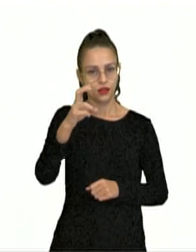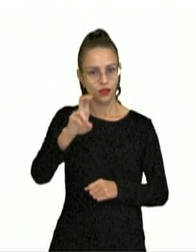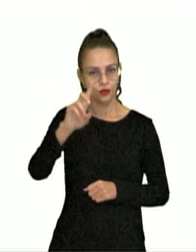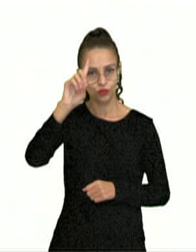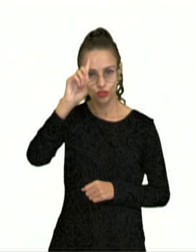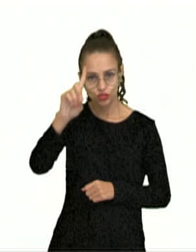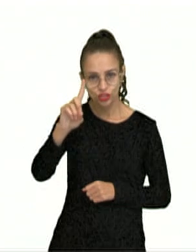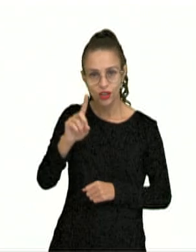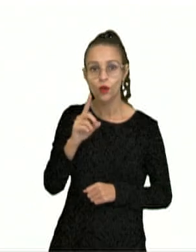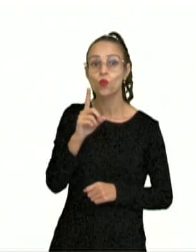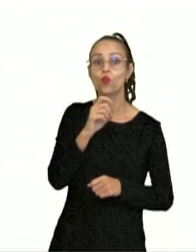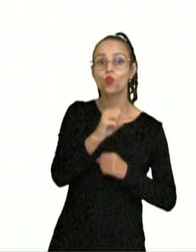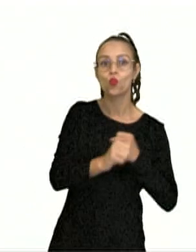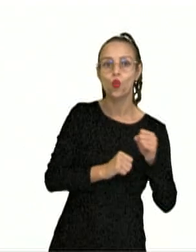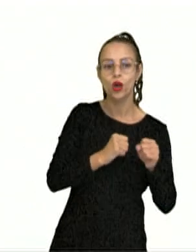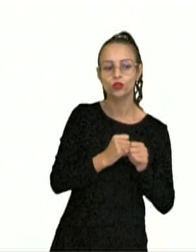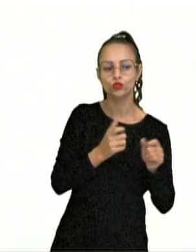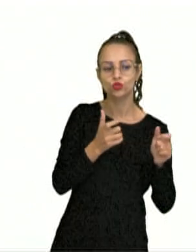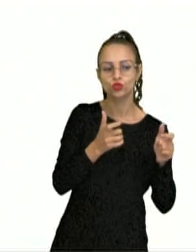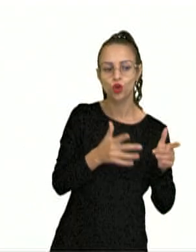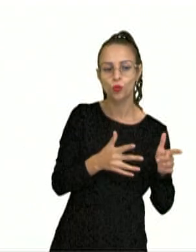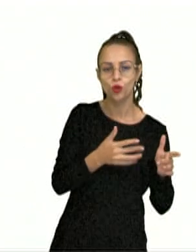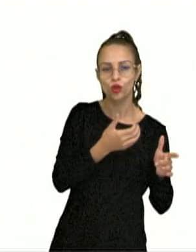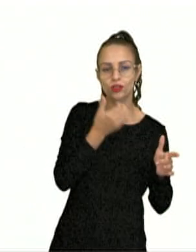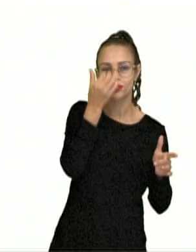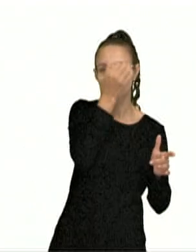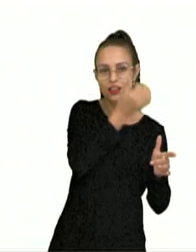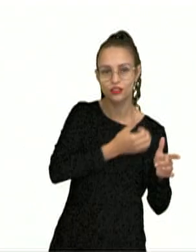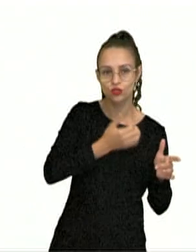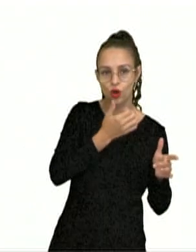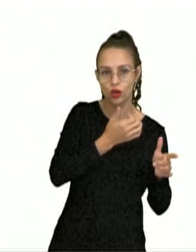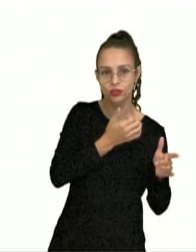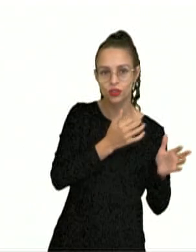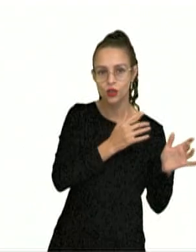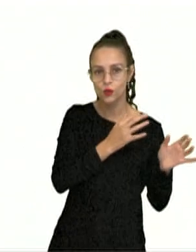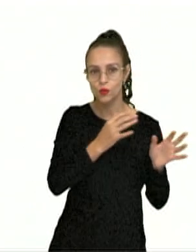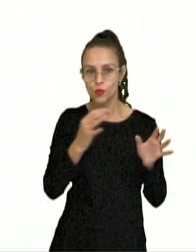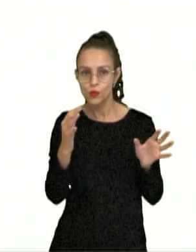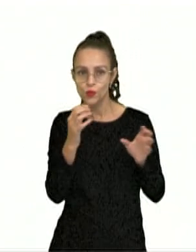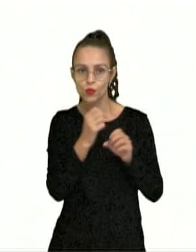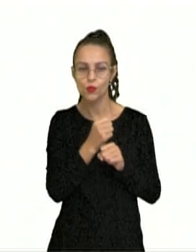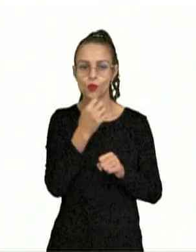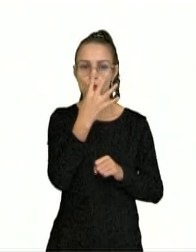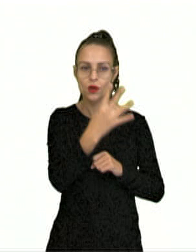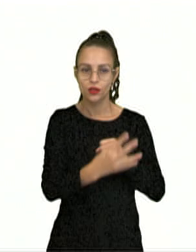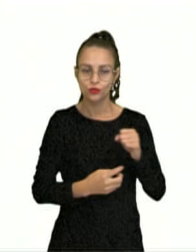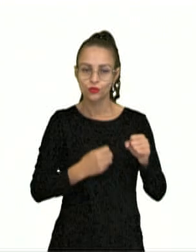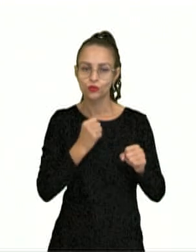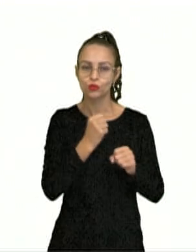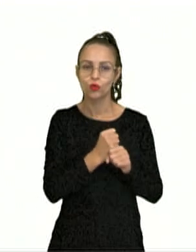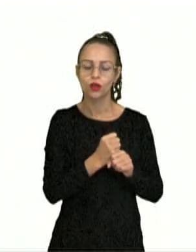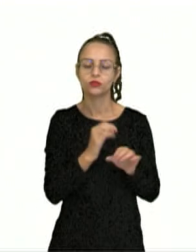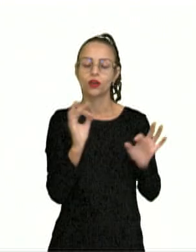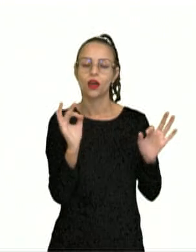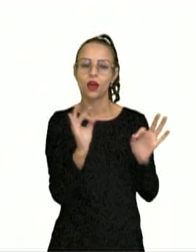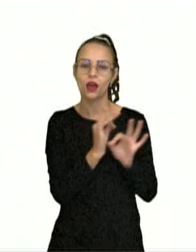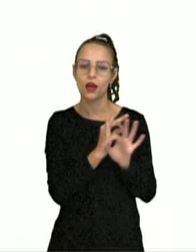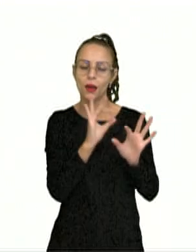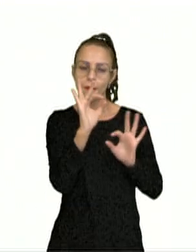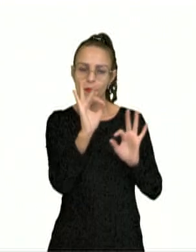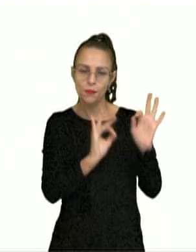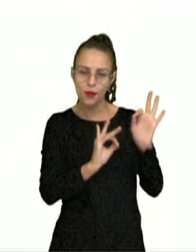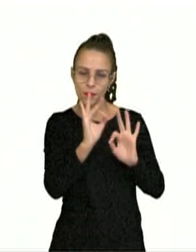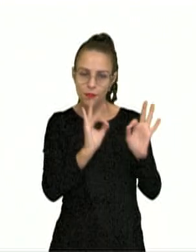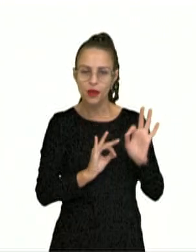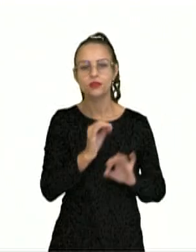sobram 6 horas. A cada 4 anos é feito um ajuste no calendário, né? Usando essas 6 horas